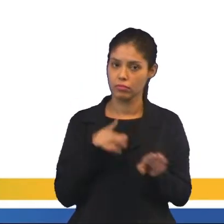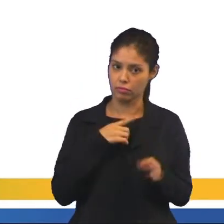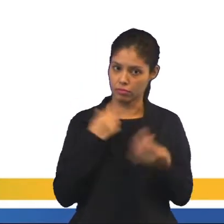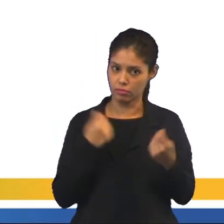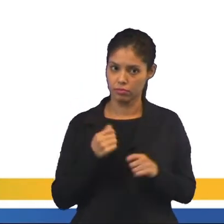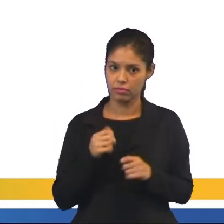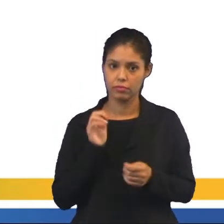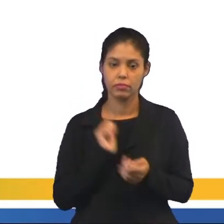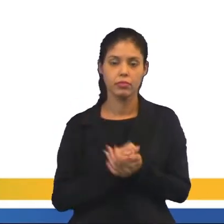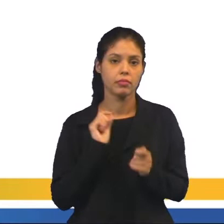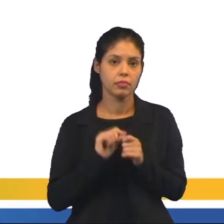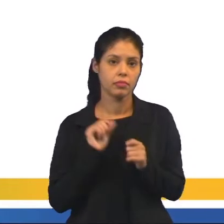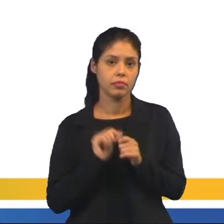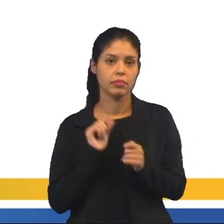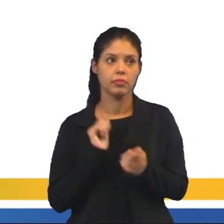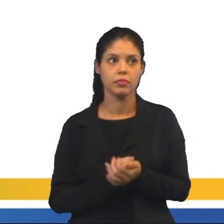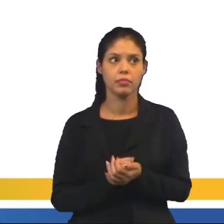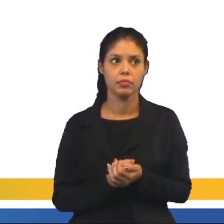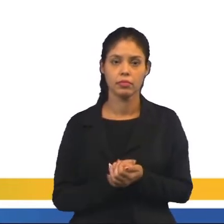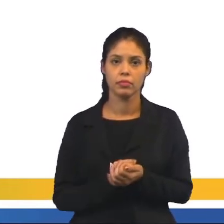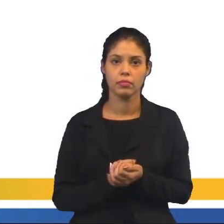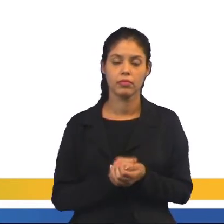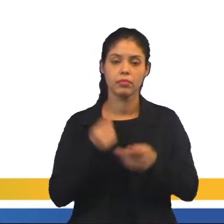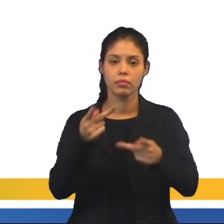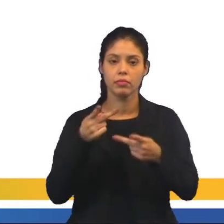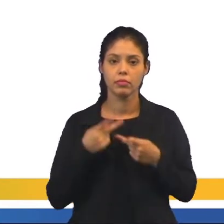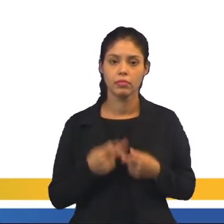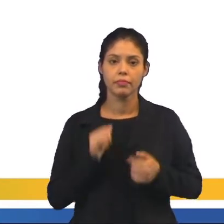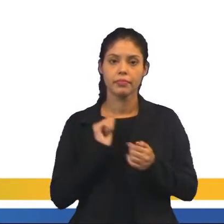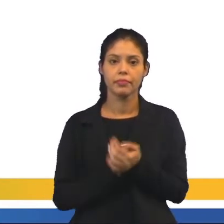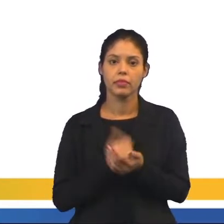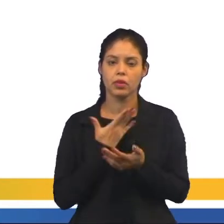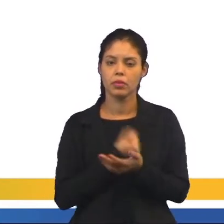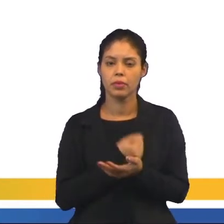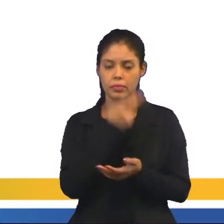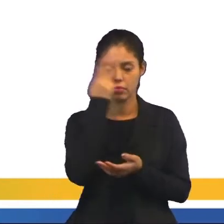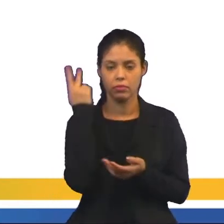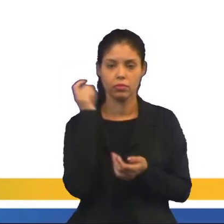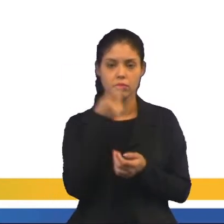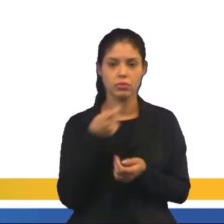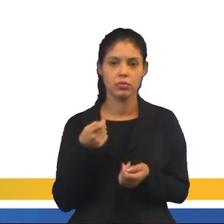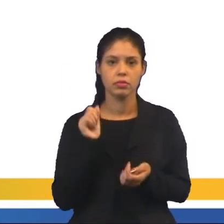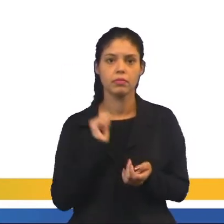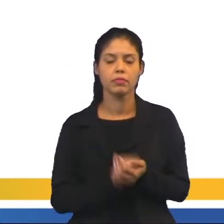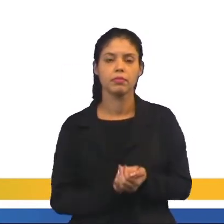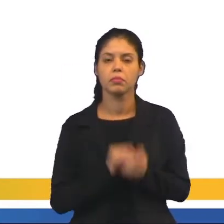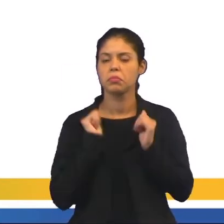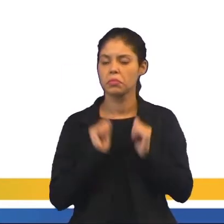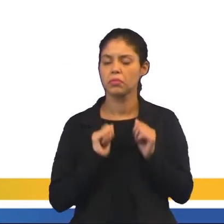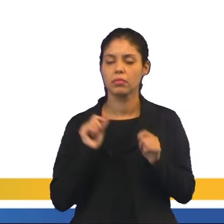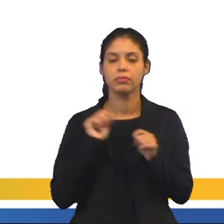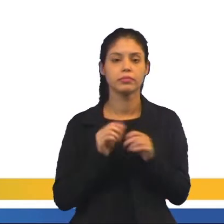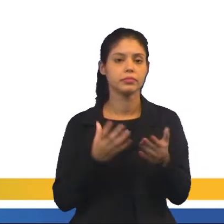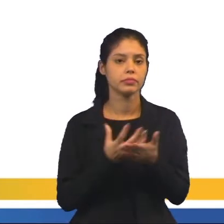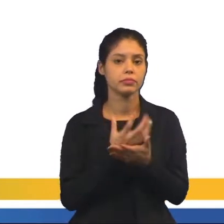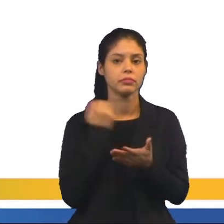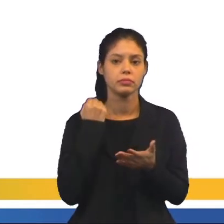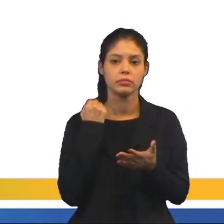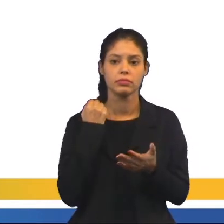que precisar de fazer um convite de um número de pessoas X para poder fazer a